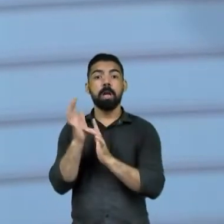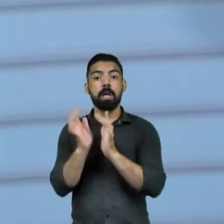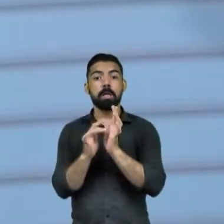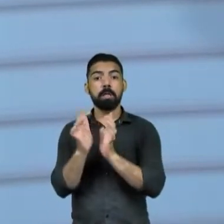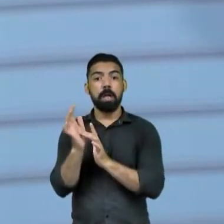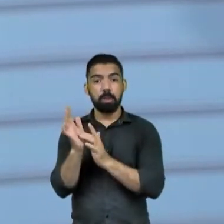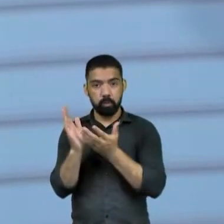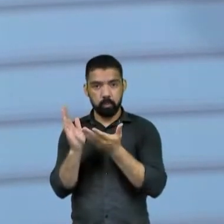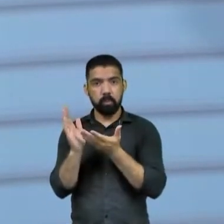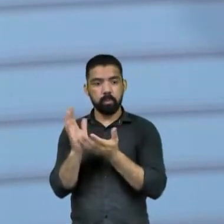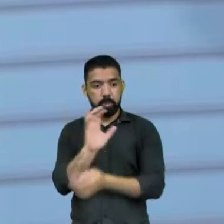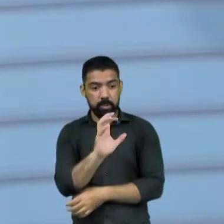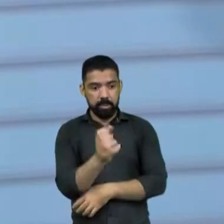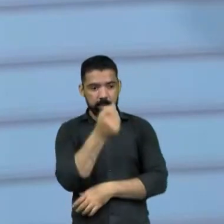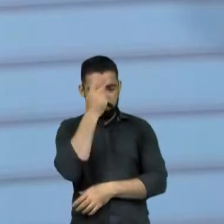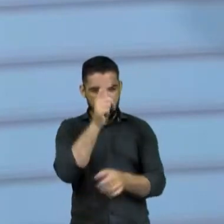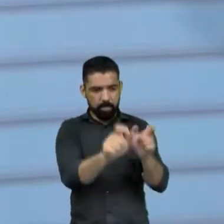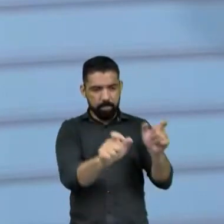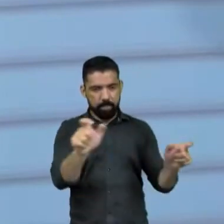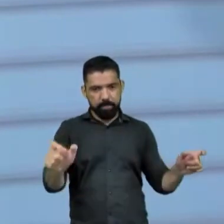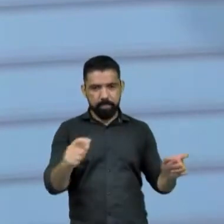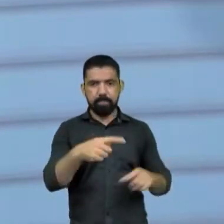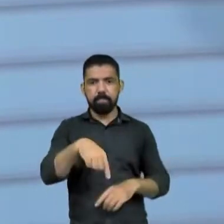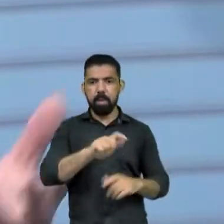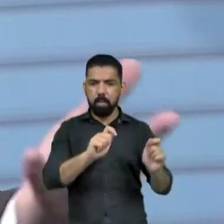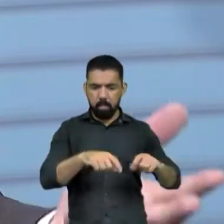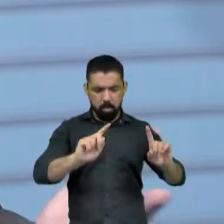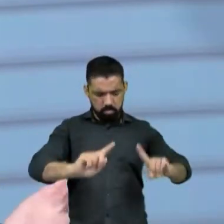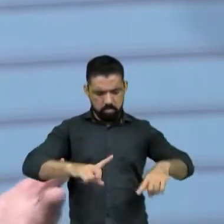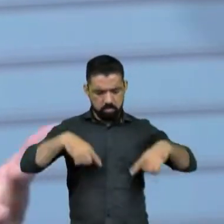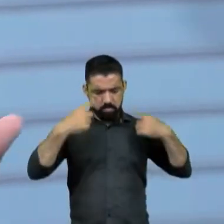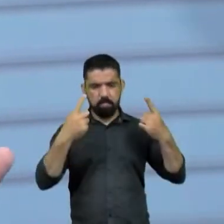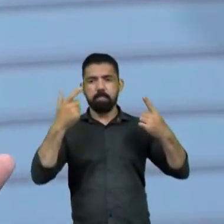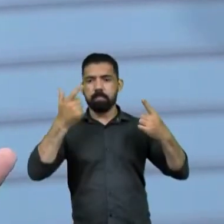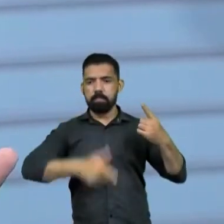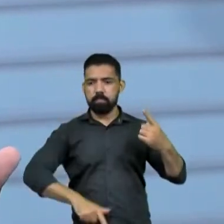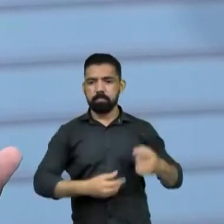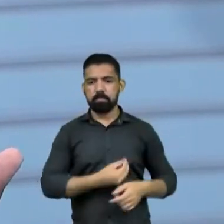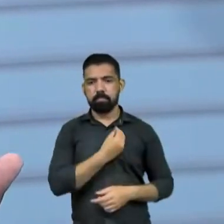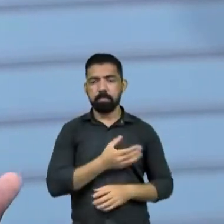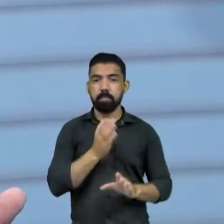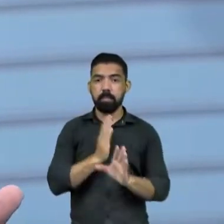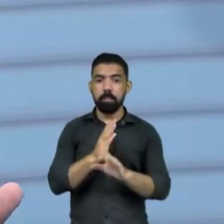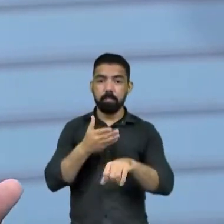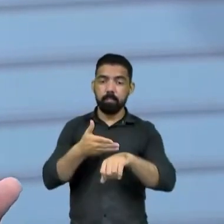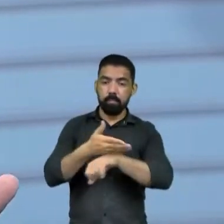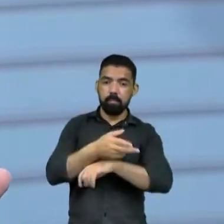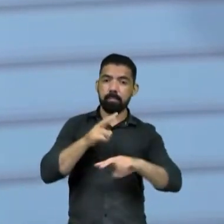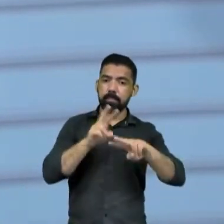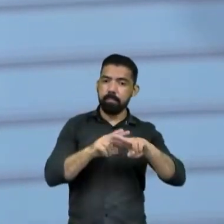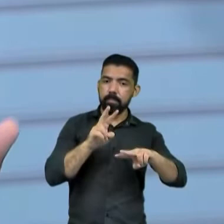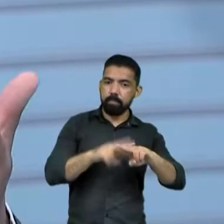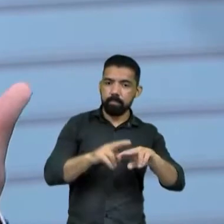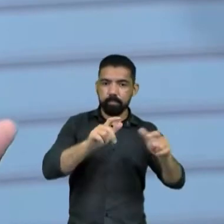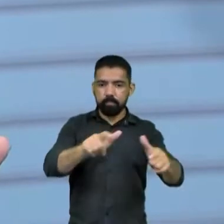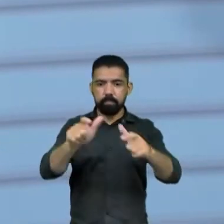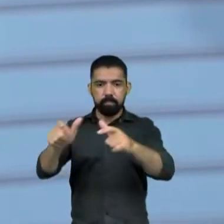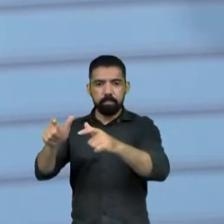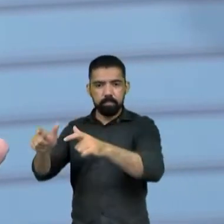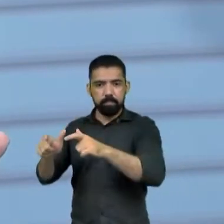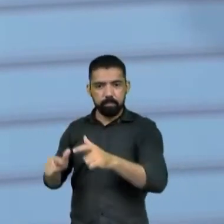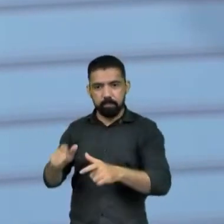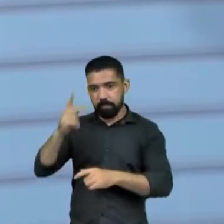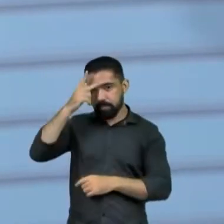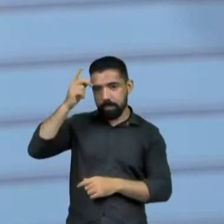tem uma oportunidade maravilhosa de refazer e é por isso que nós estamos nos presídios e é por isso nós estamos em todos os lugares que as pessoas são